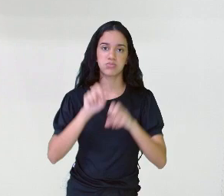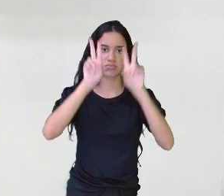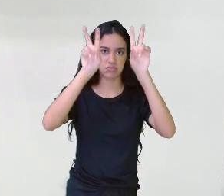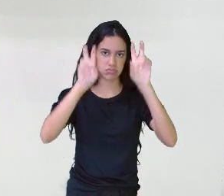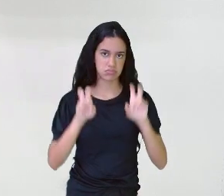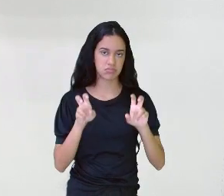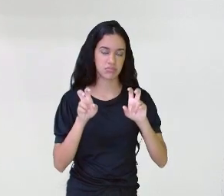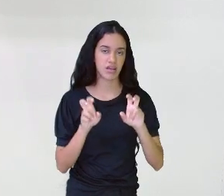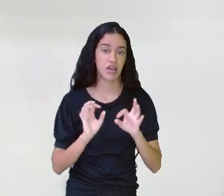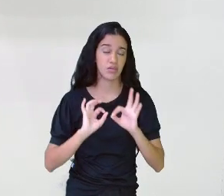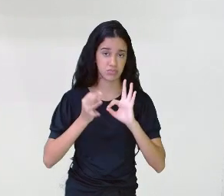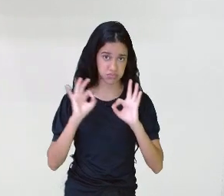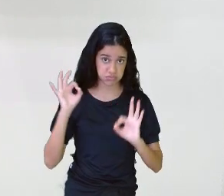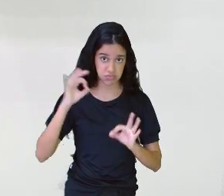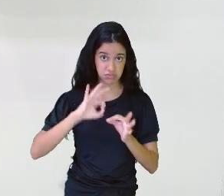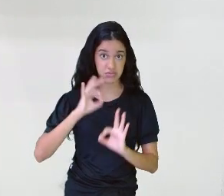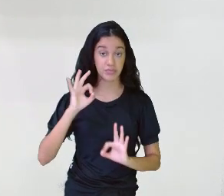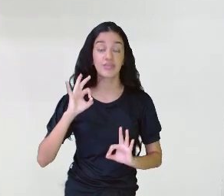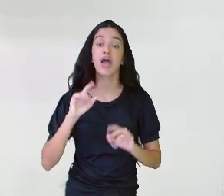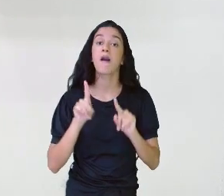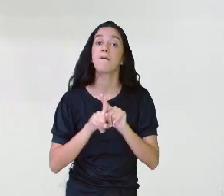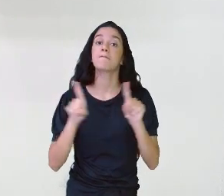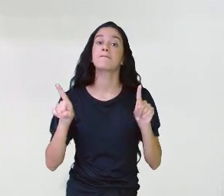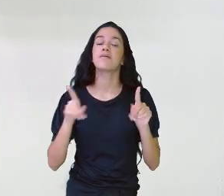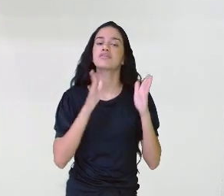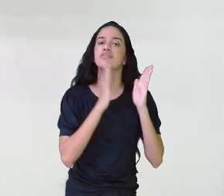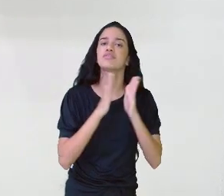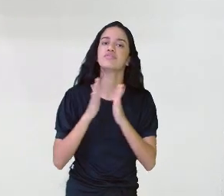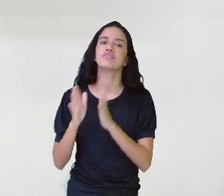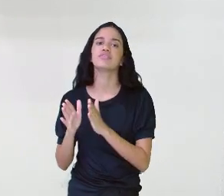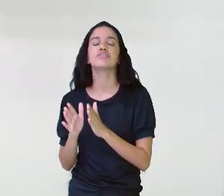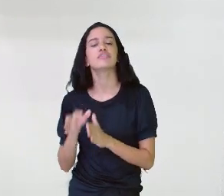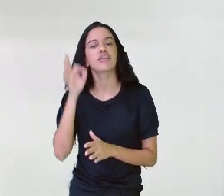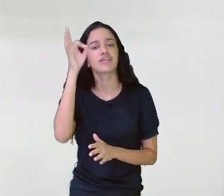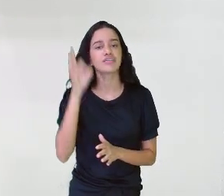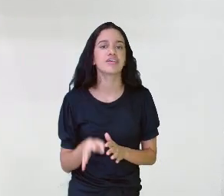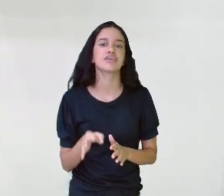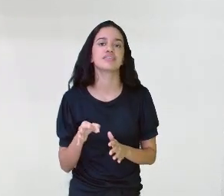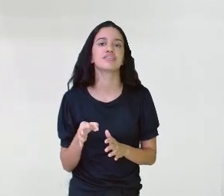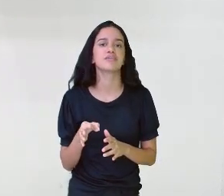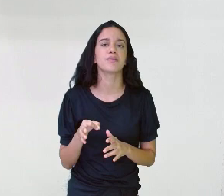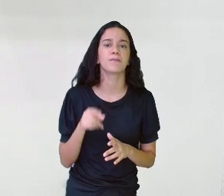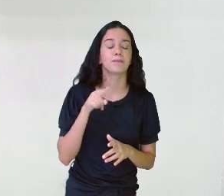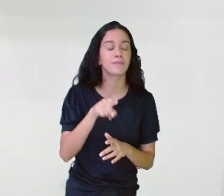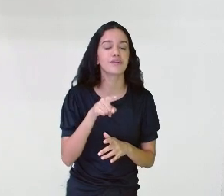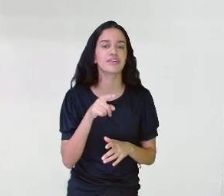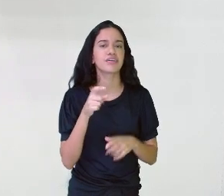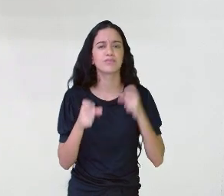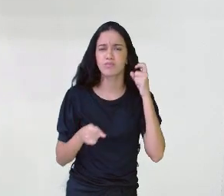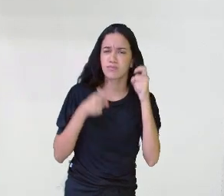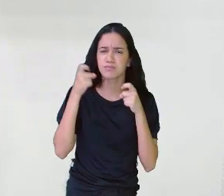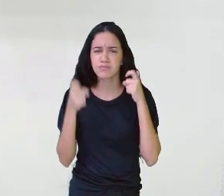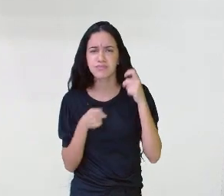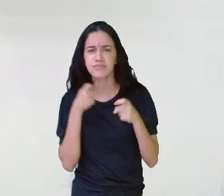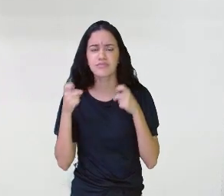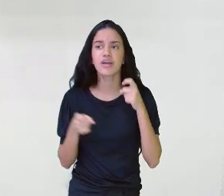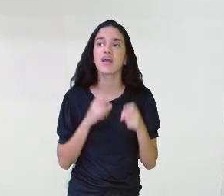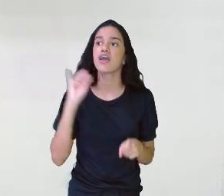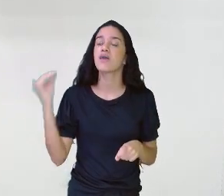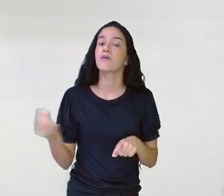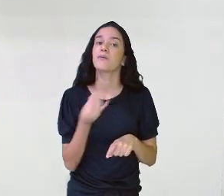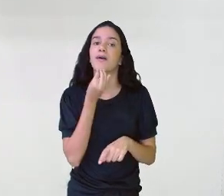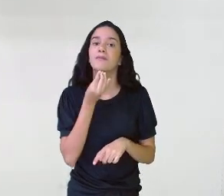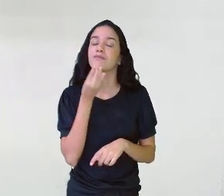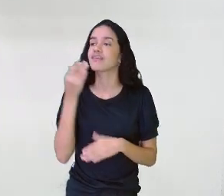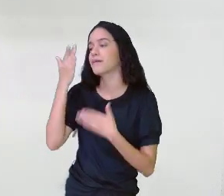ele é um pouco longo mesmo, mas eu dividi as aulas certinhas para ninguém se aperrear, beleza? Eu aproveito